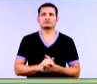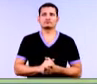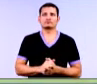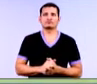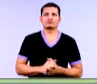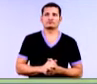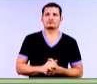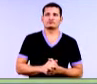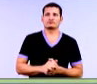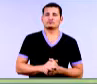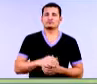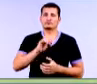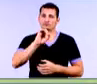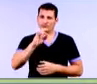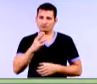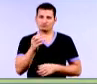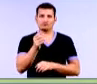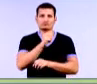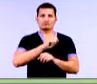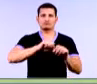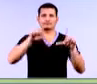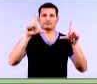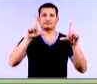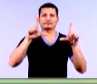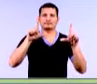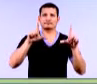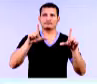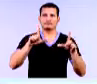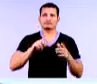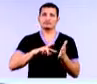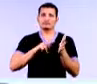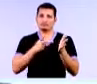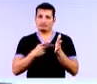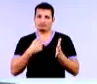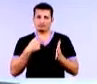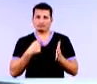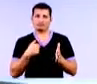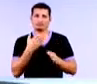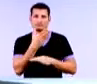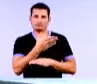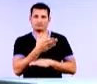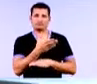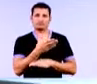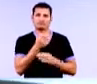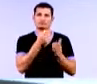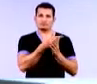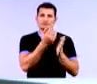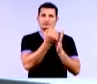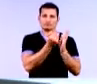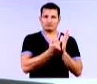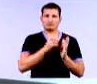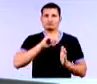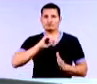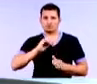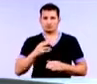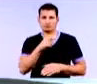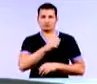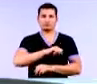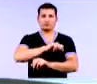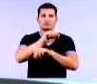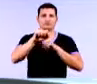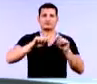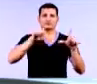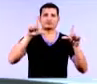ou na hora que ele vai executar. Significa que quando eu vou compilar meu programa ou vou executá-lo, se eu não tiver muito